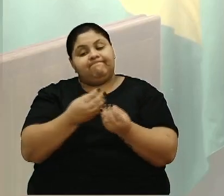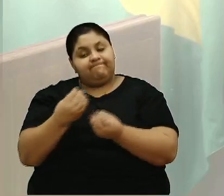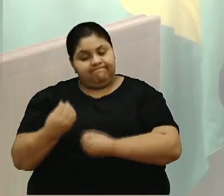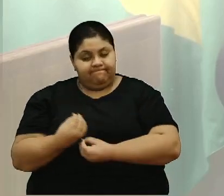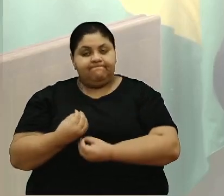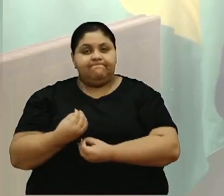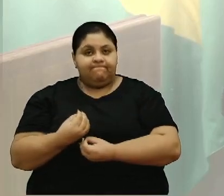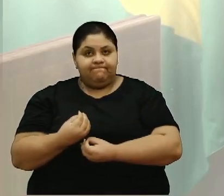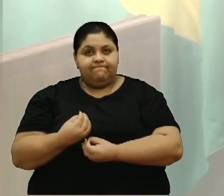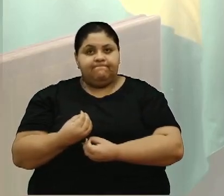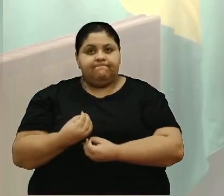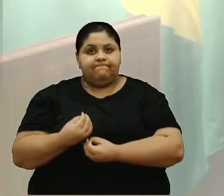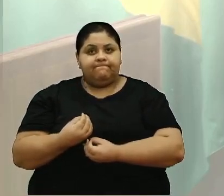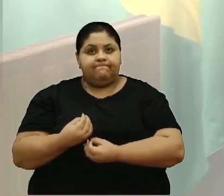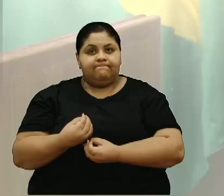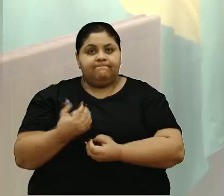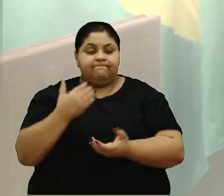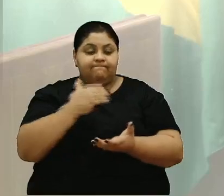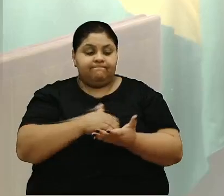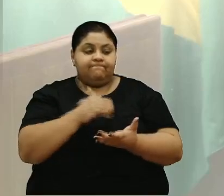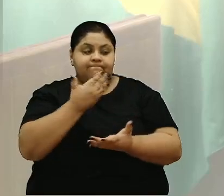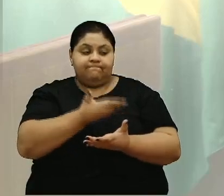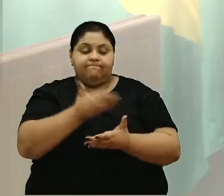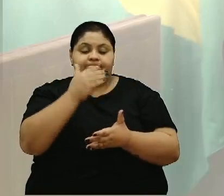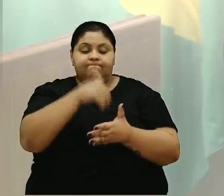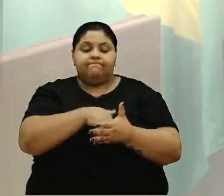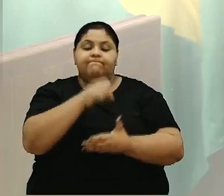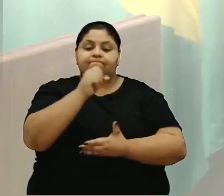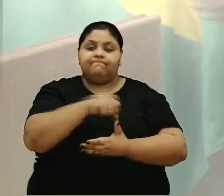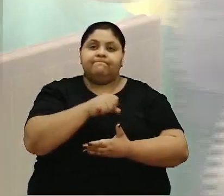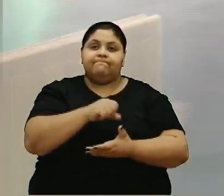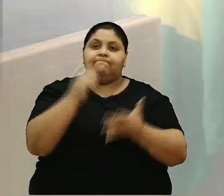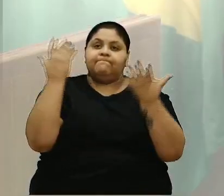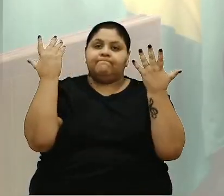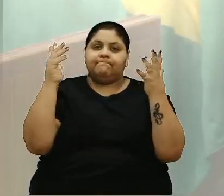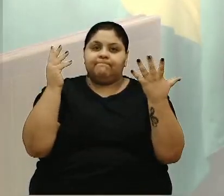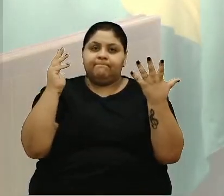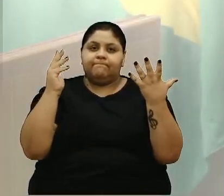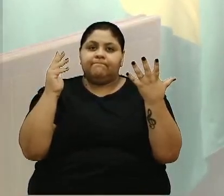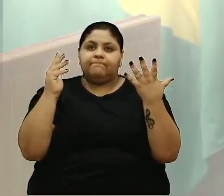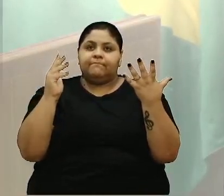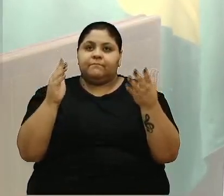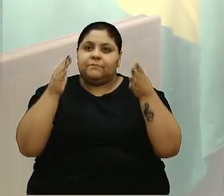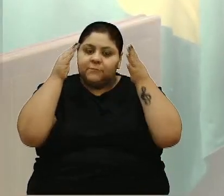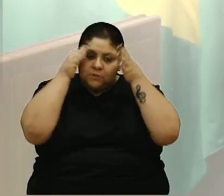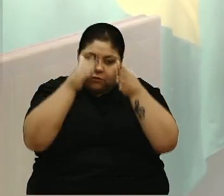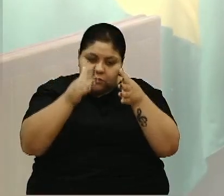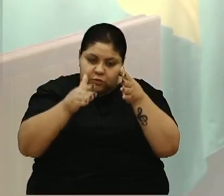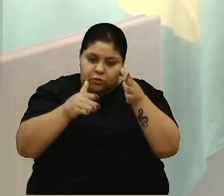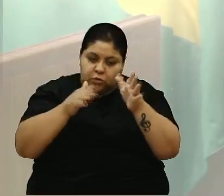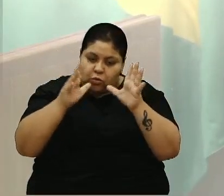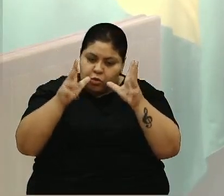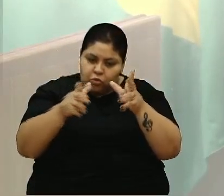muito. Então, secretária, voto favorável e o parabenizo pela sua dedicação com toda a sua equipe. Obrigado.